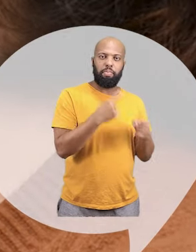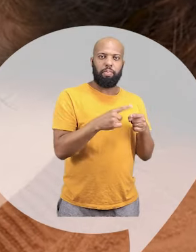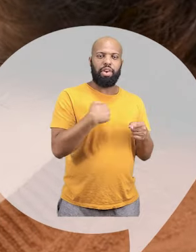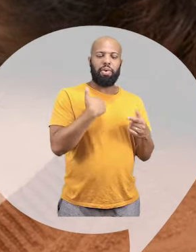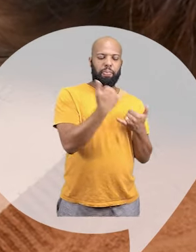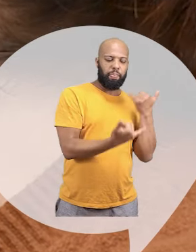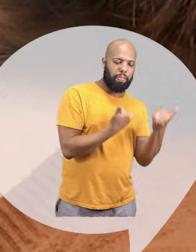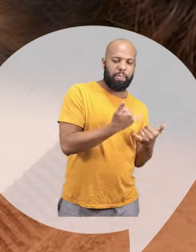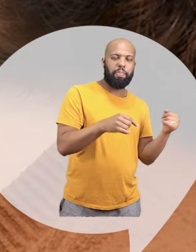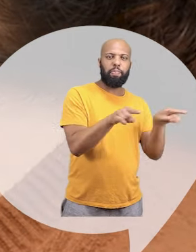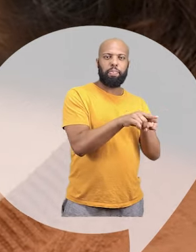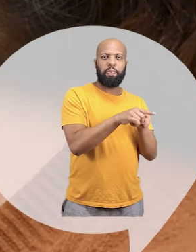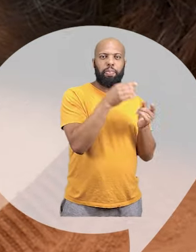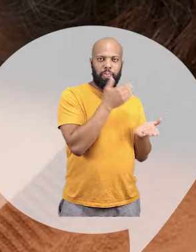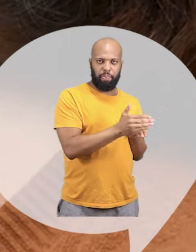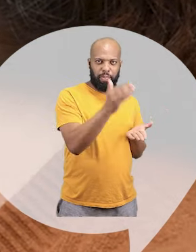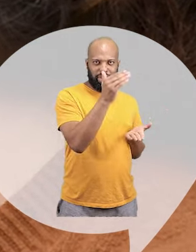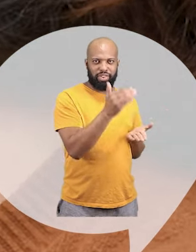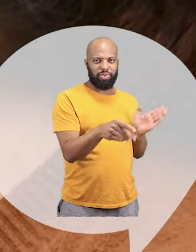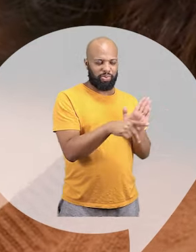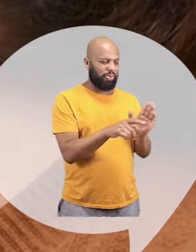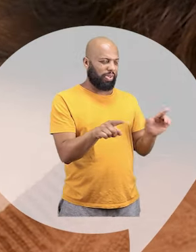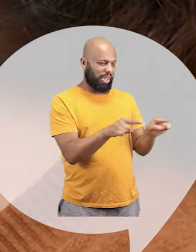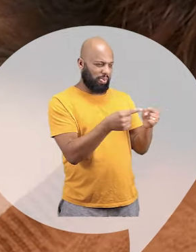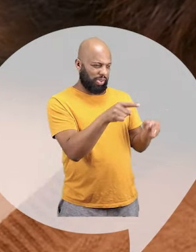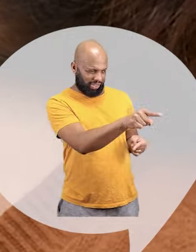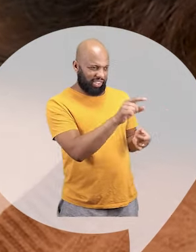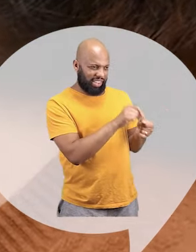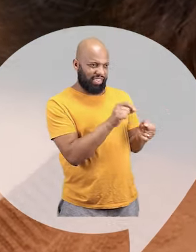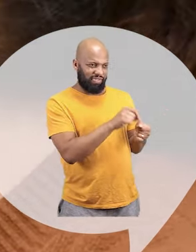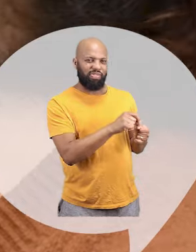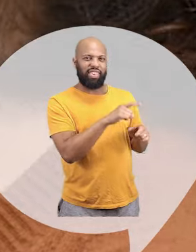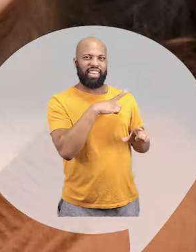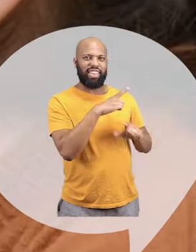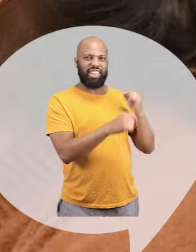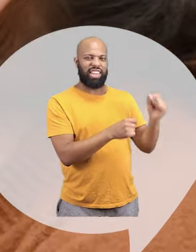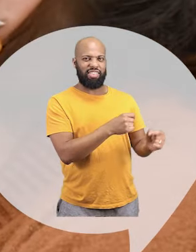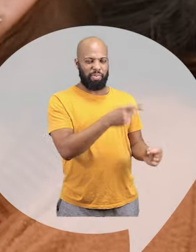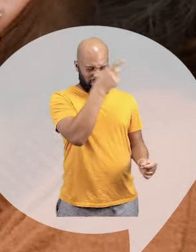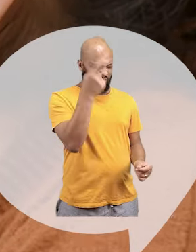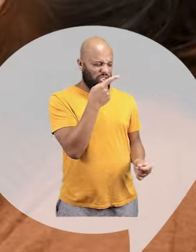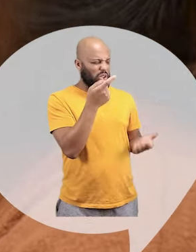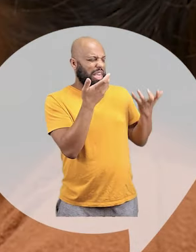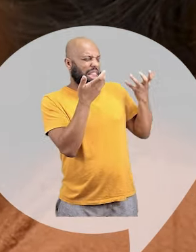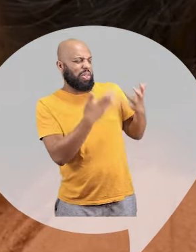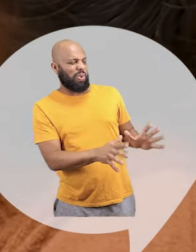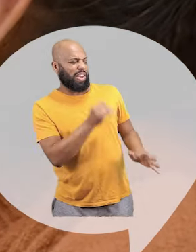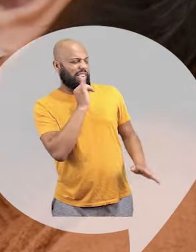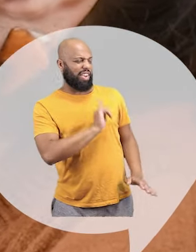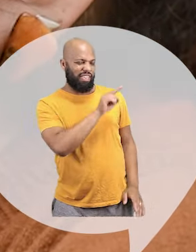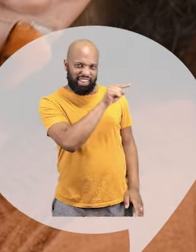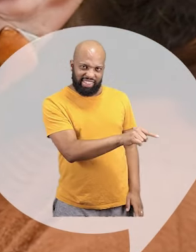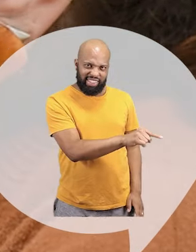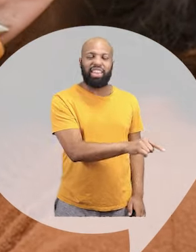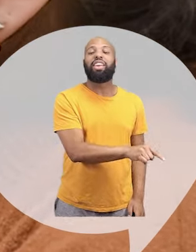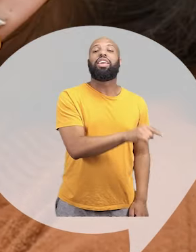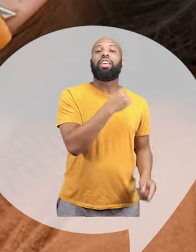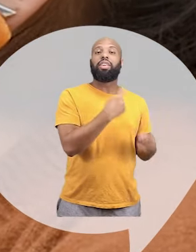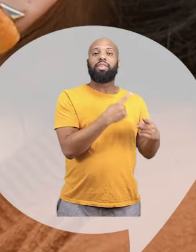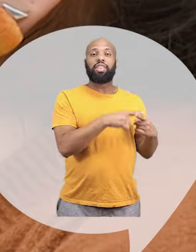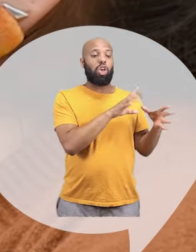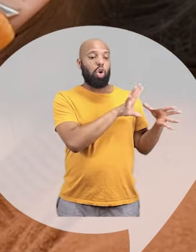até eu brinquei no começo do fora da música que você fez e levou um fora muito legal é muito legal conhecer